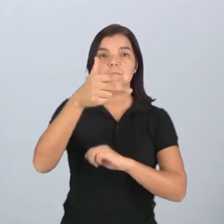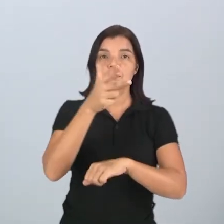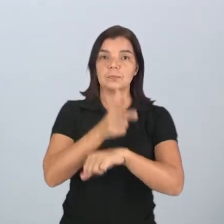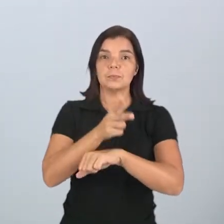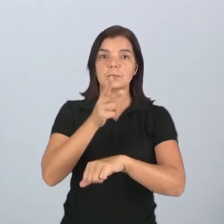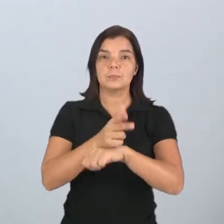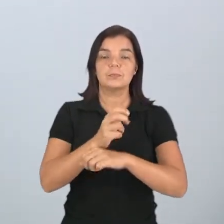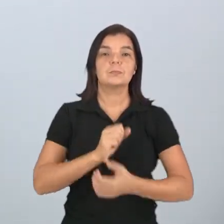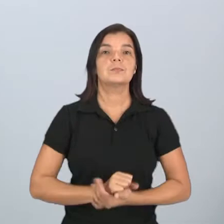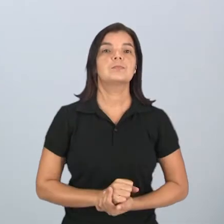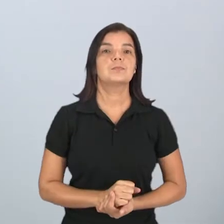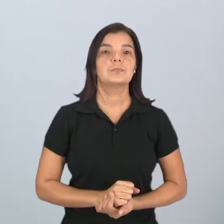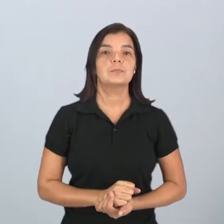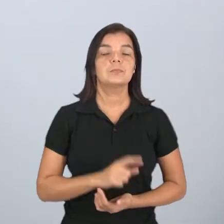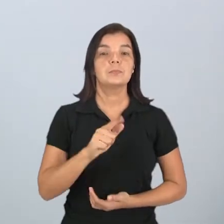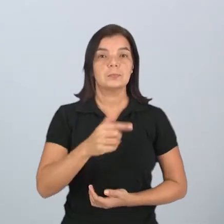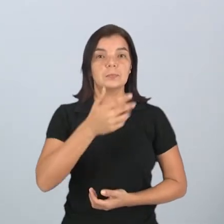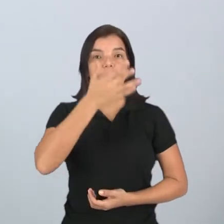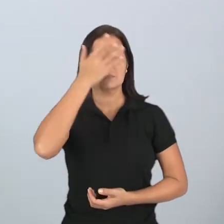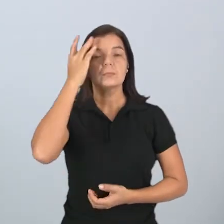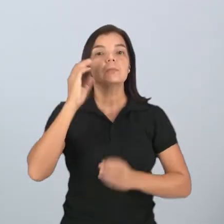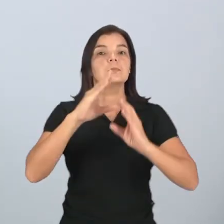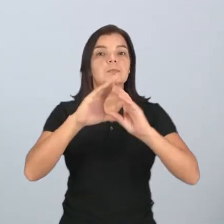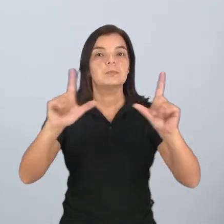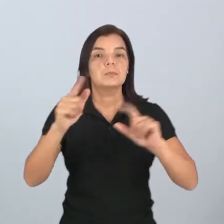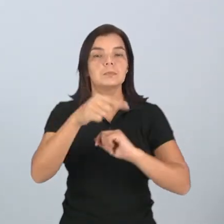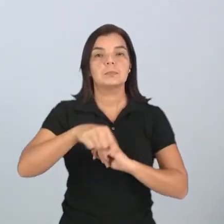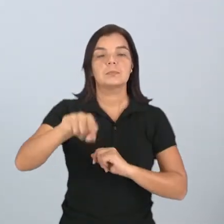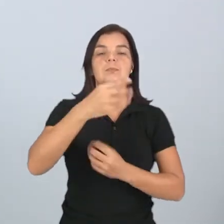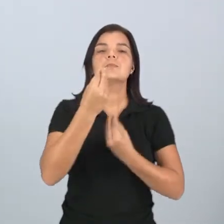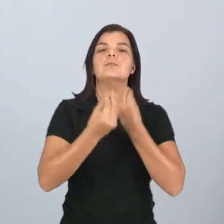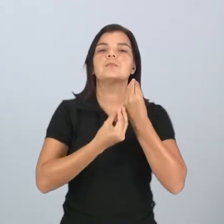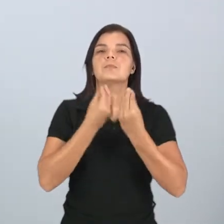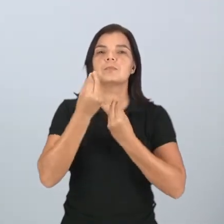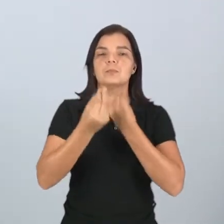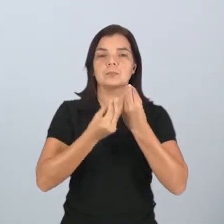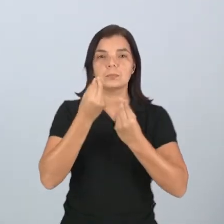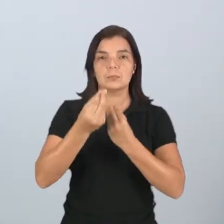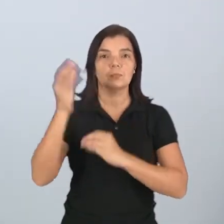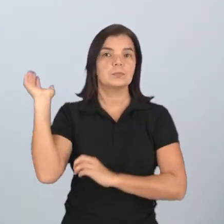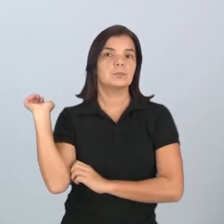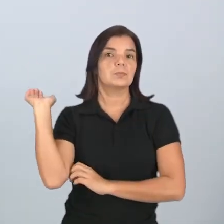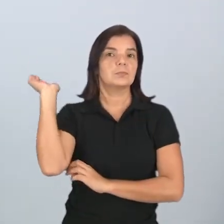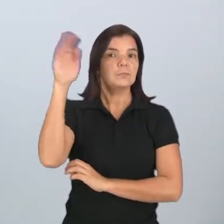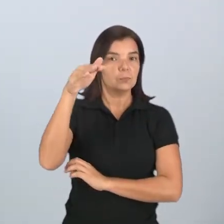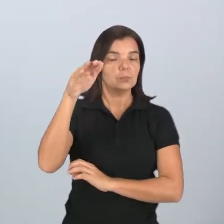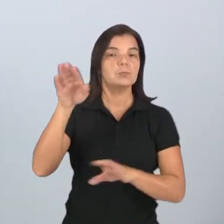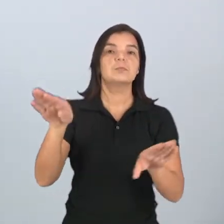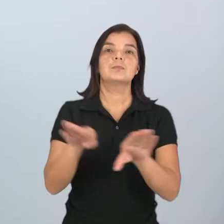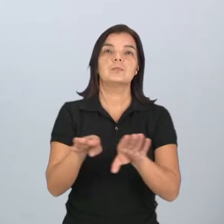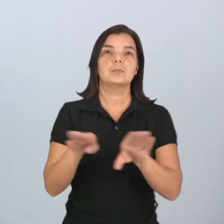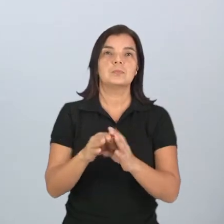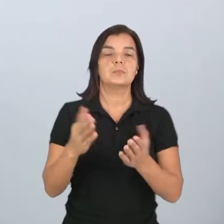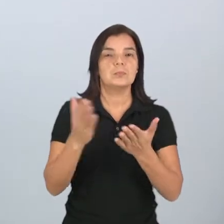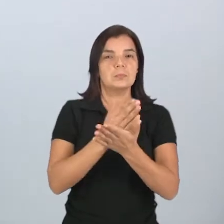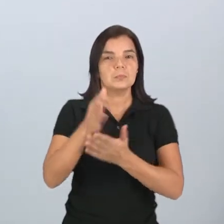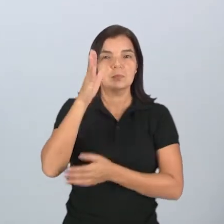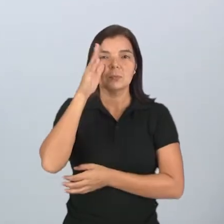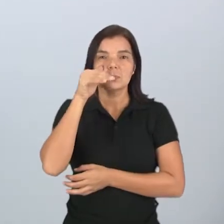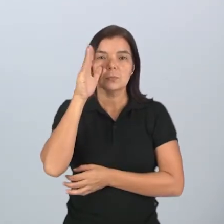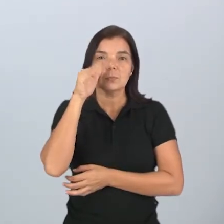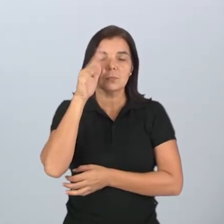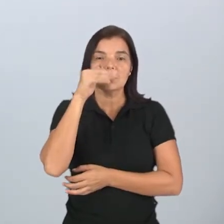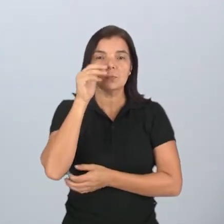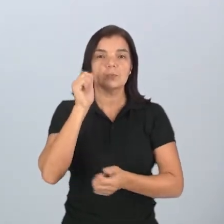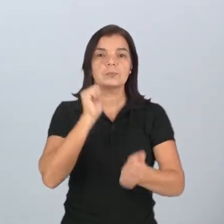vídeo, essa moça vai esclarecer pra gente como é que funciona alguns saques, algumas curiosidades